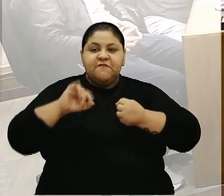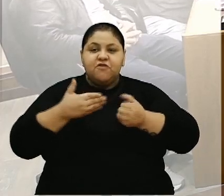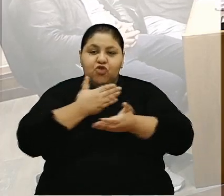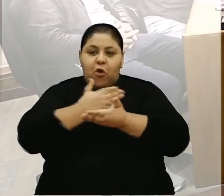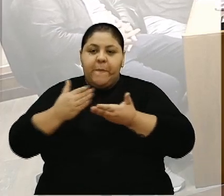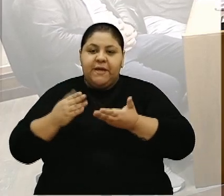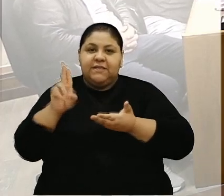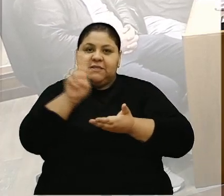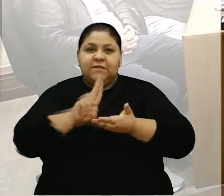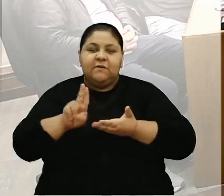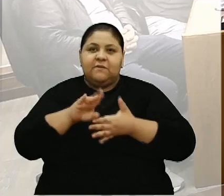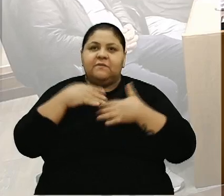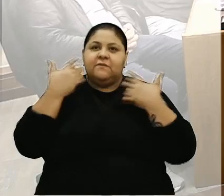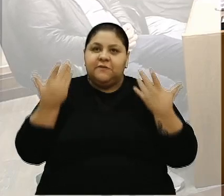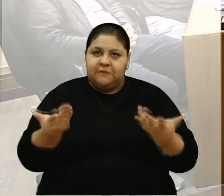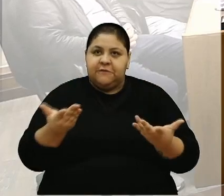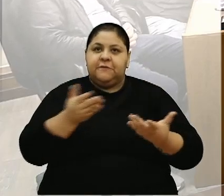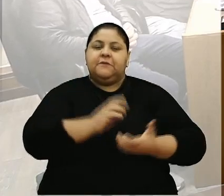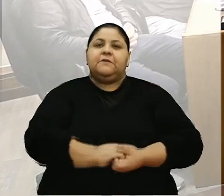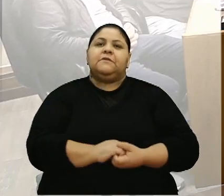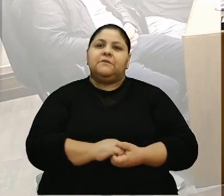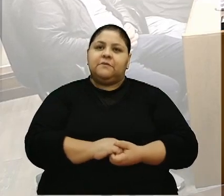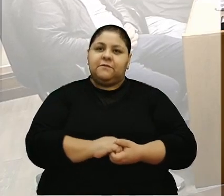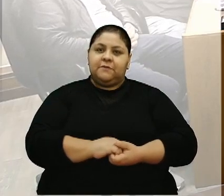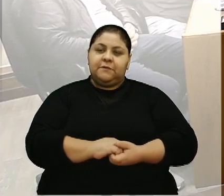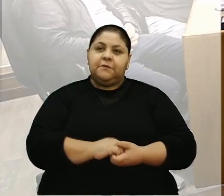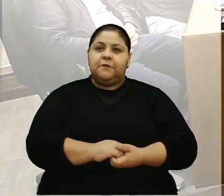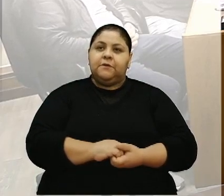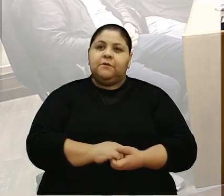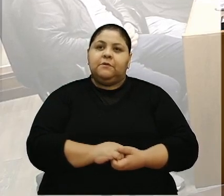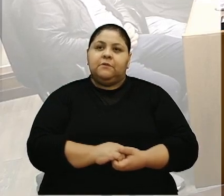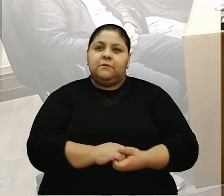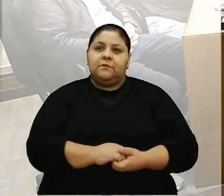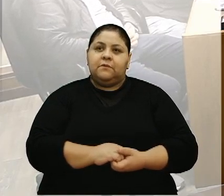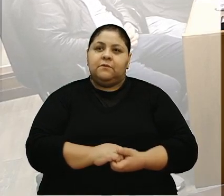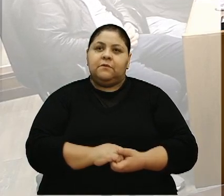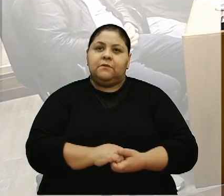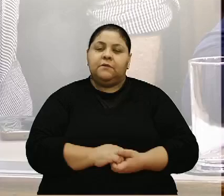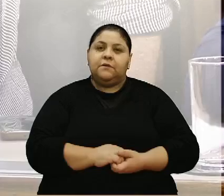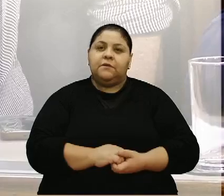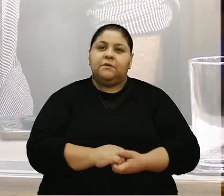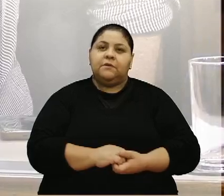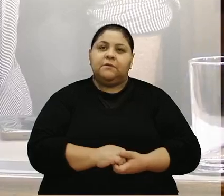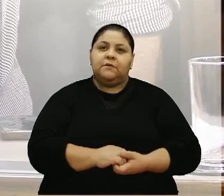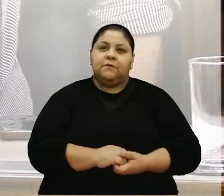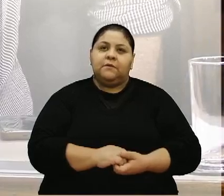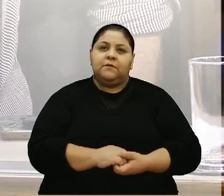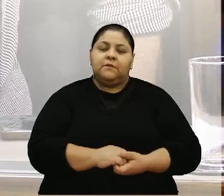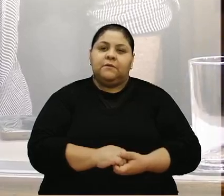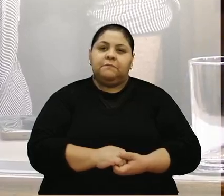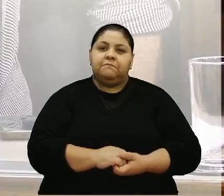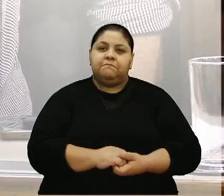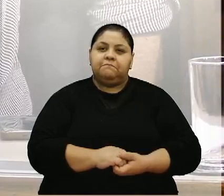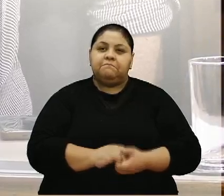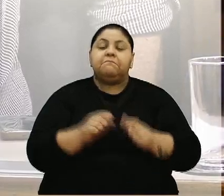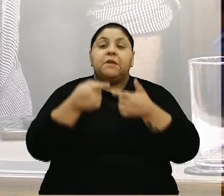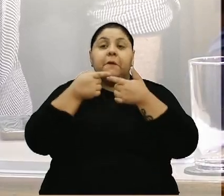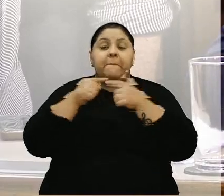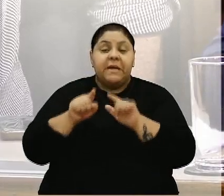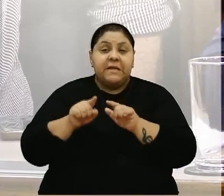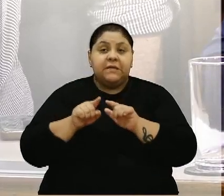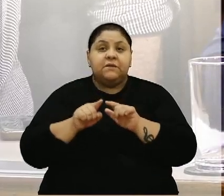Né? Virou modinha agora, né? Nova moda, a sensação do momento. Bom, um coletezinho laranja ali, amarelo, e é Defesa Civil. Mas,